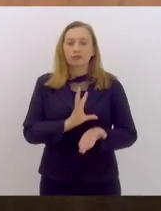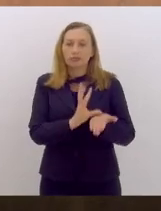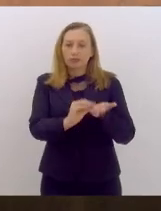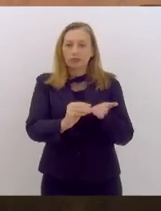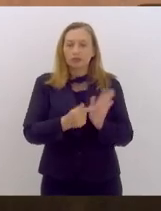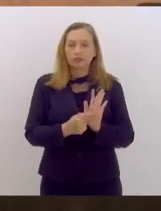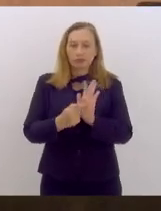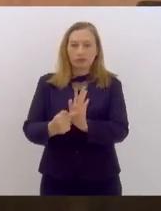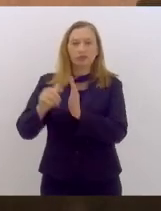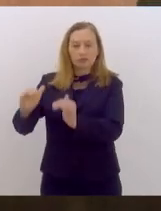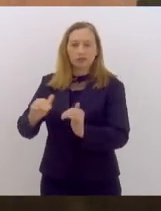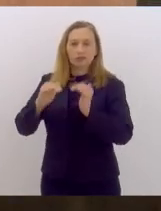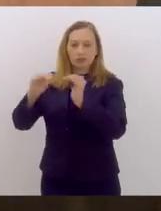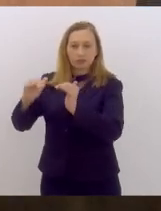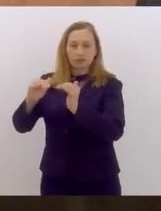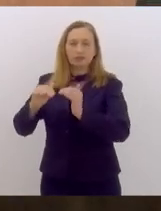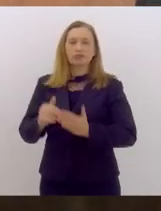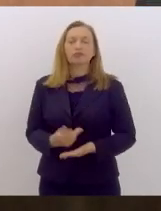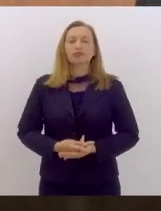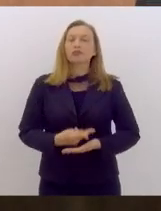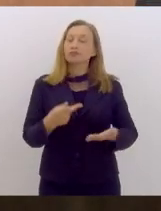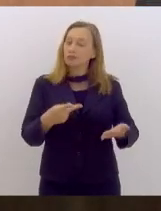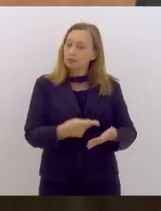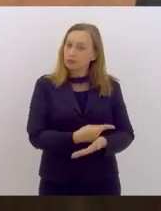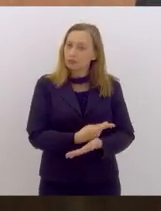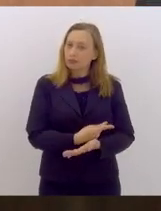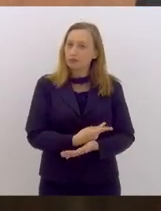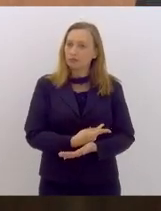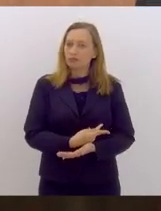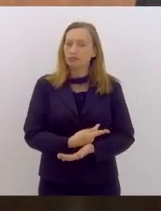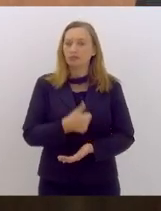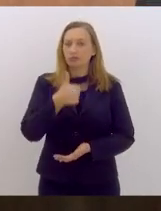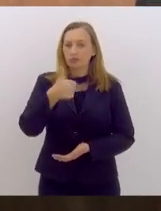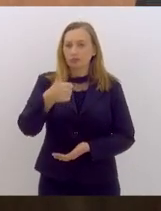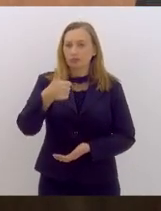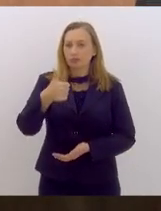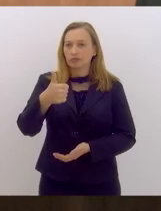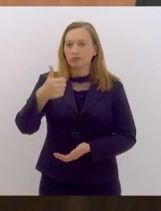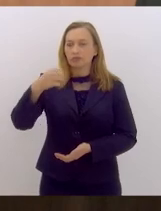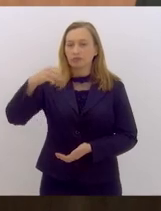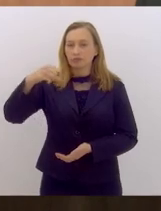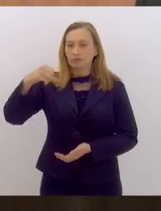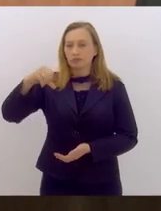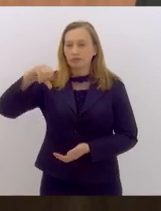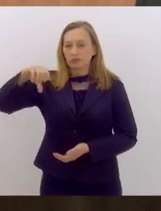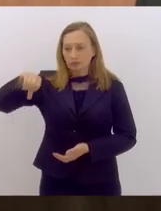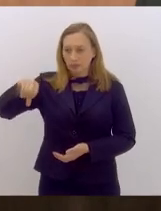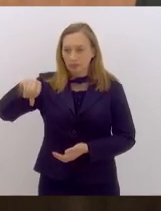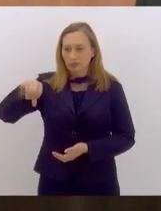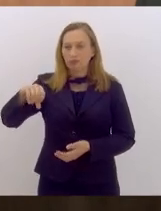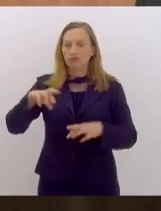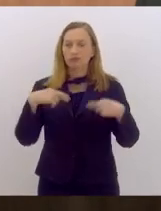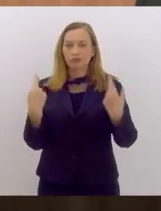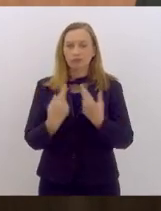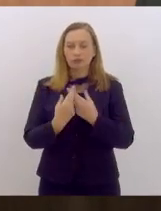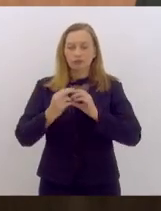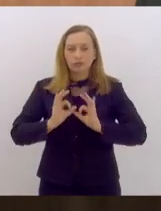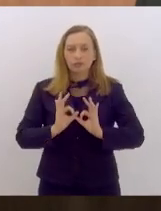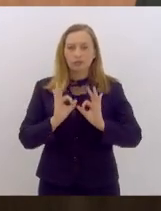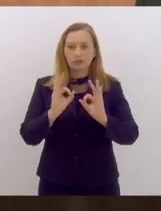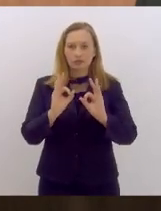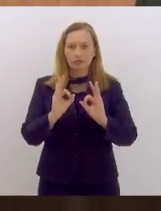reflete com exatidão o ocorrido na 109ª seção